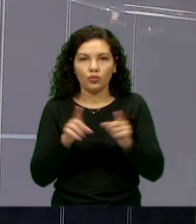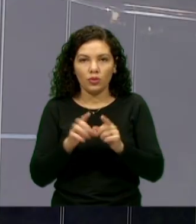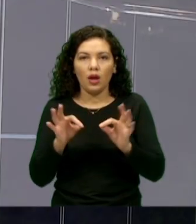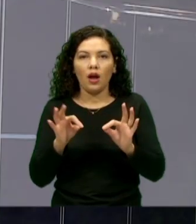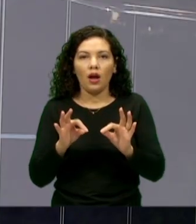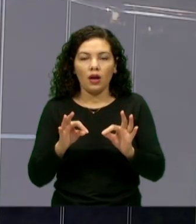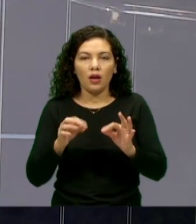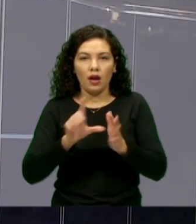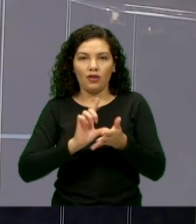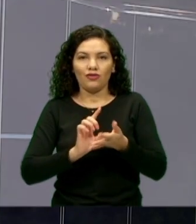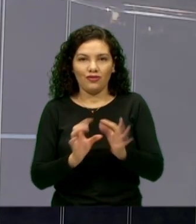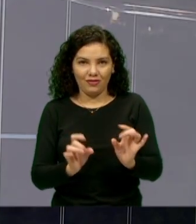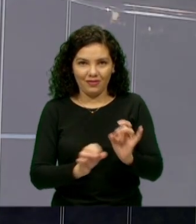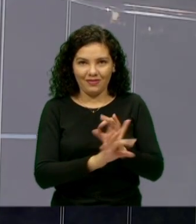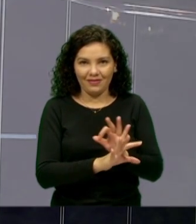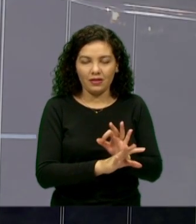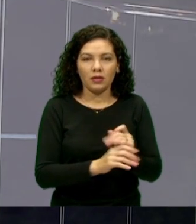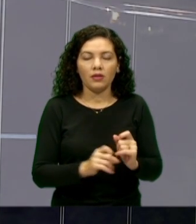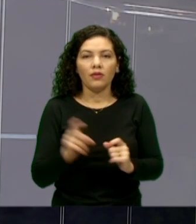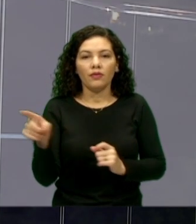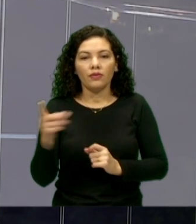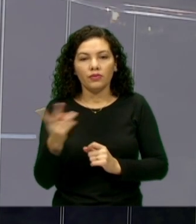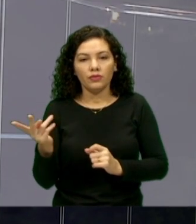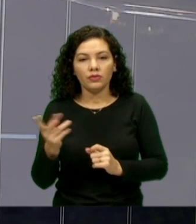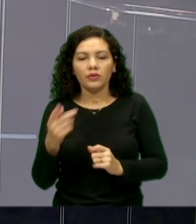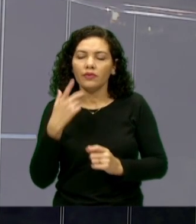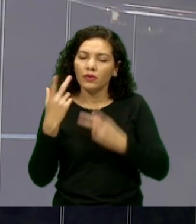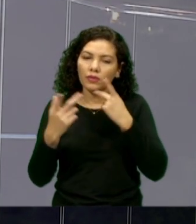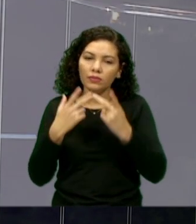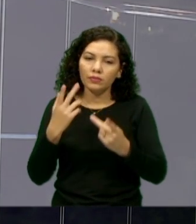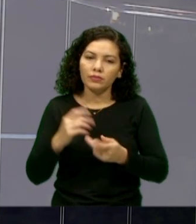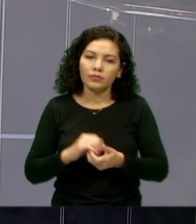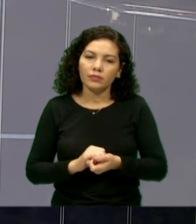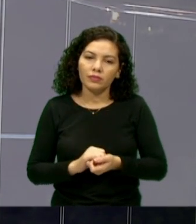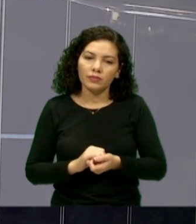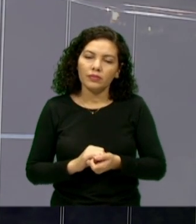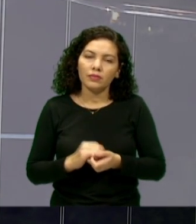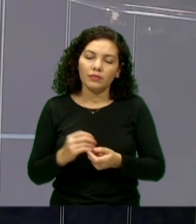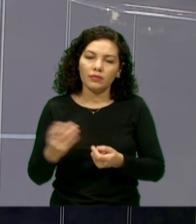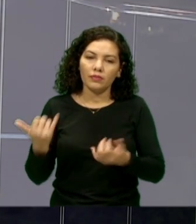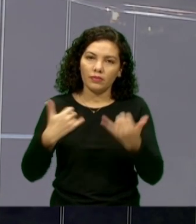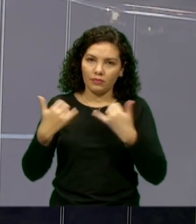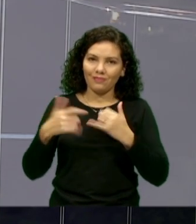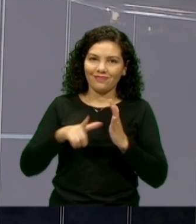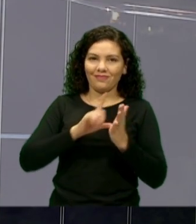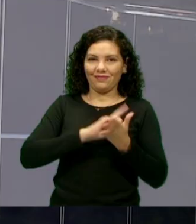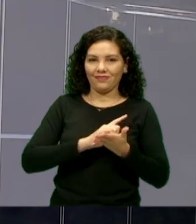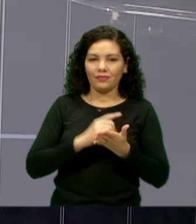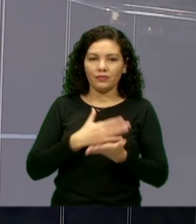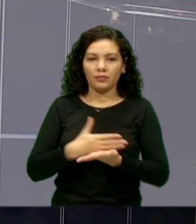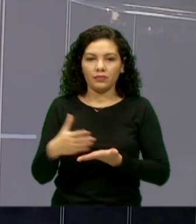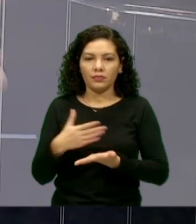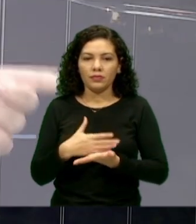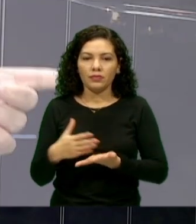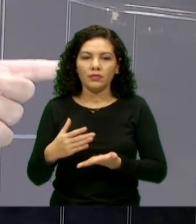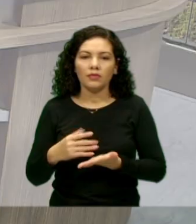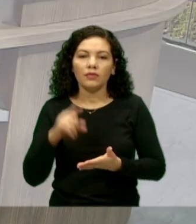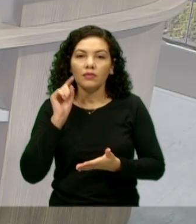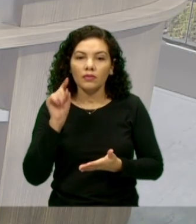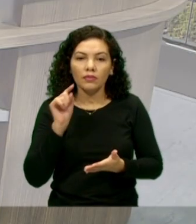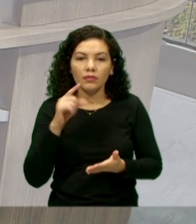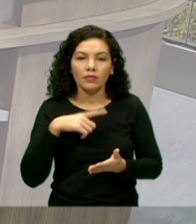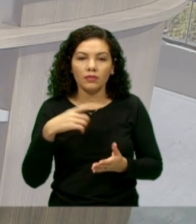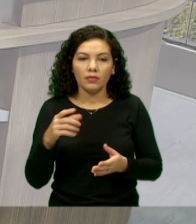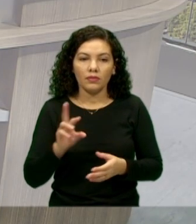fechar esse bloco, você falou, vocês me comentaram aqui antes da gente começar até que você